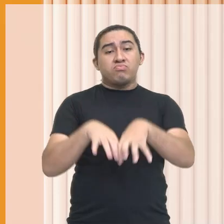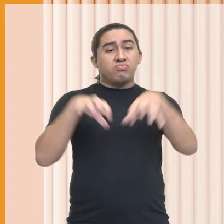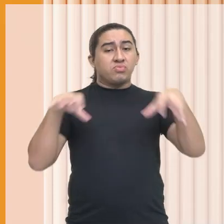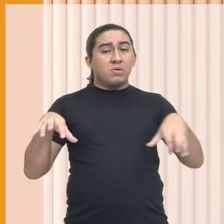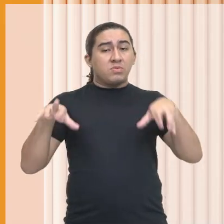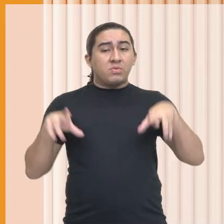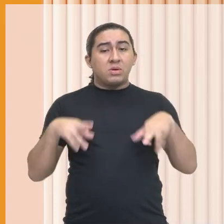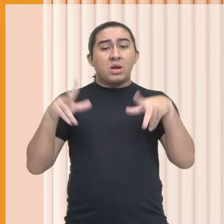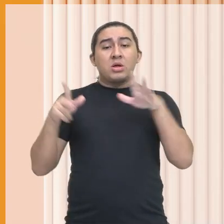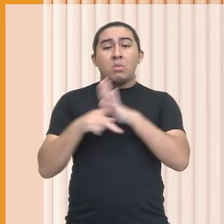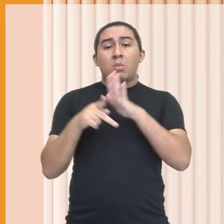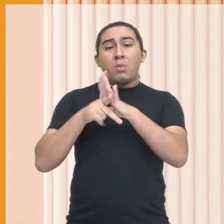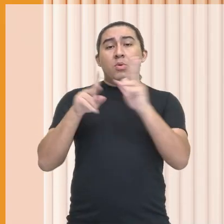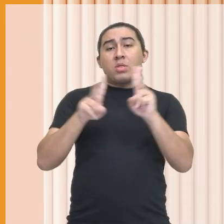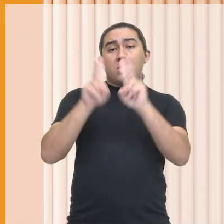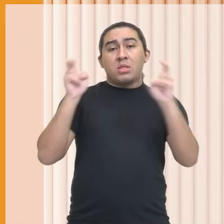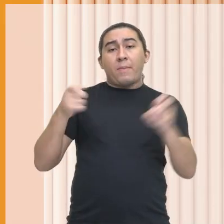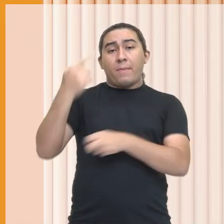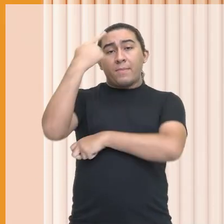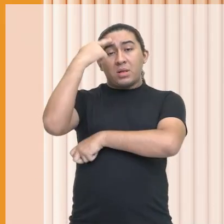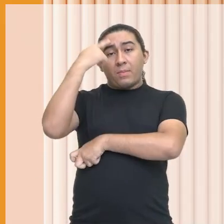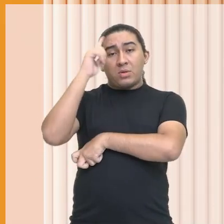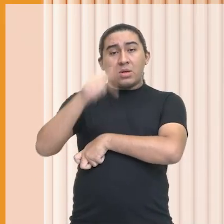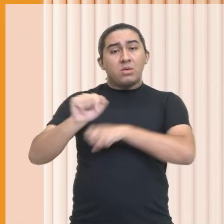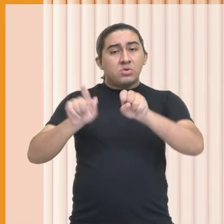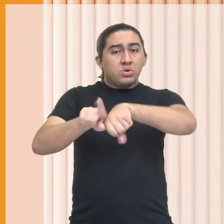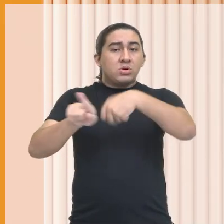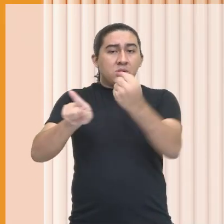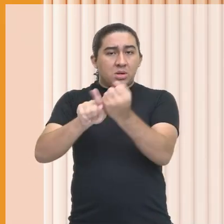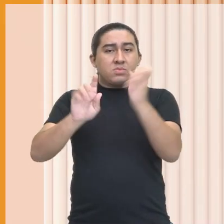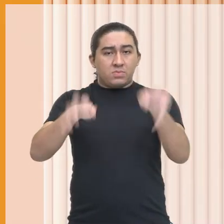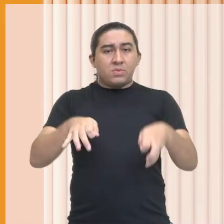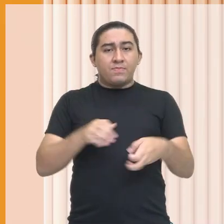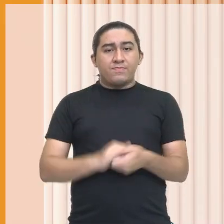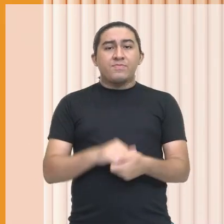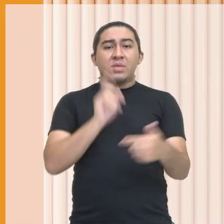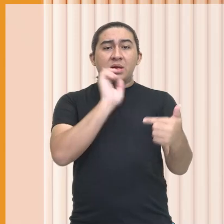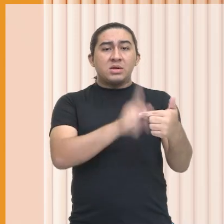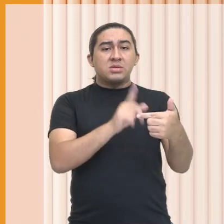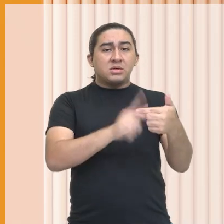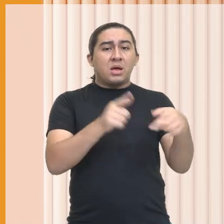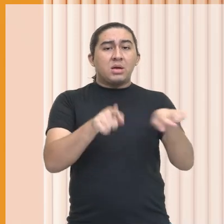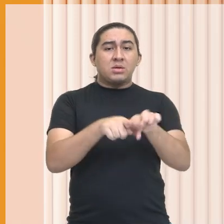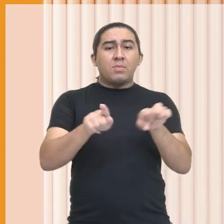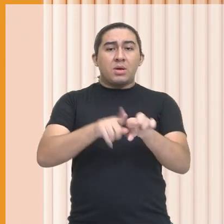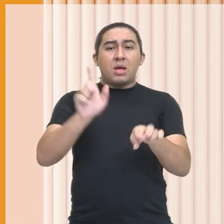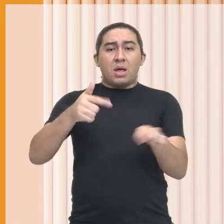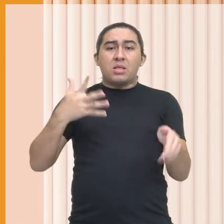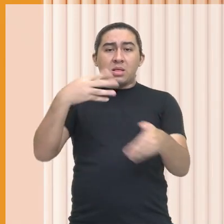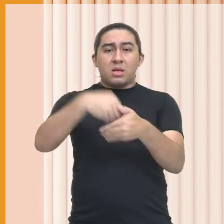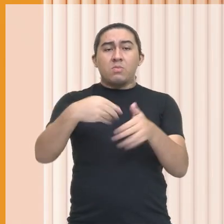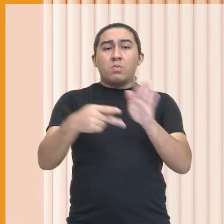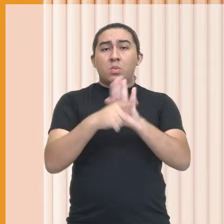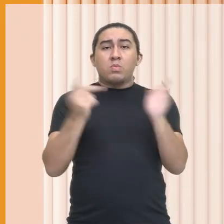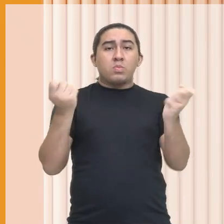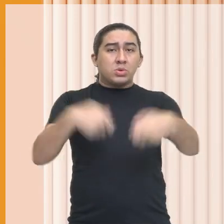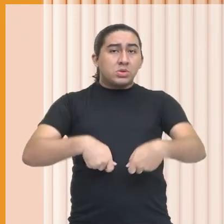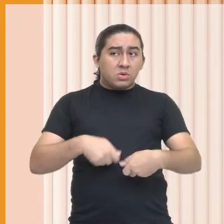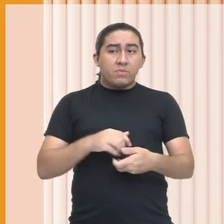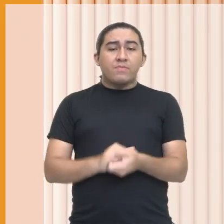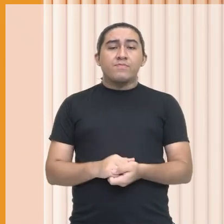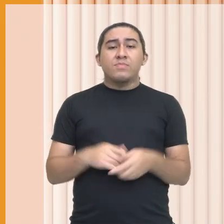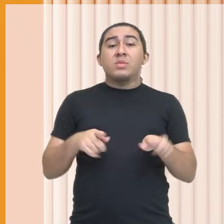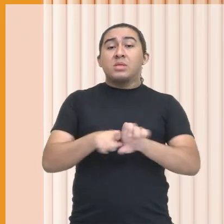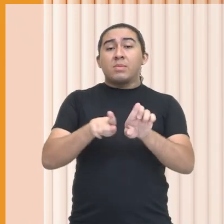distanciam da questão do pensamento do senso comum. A criticidade faz parte também disso aí,